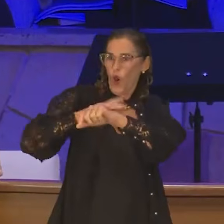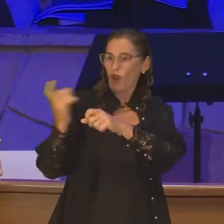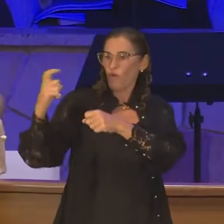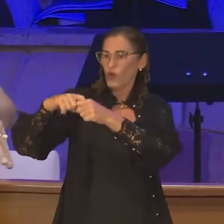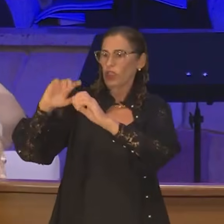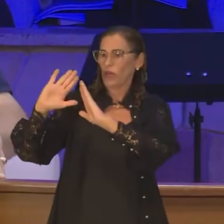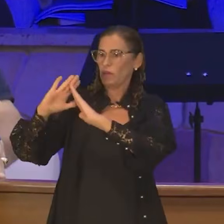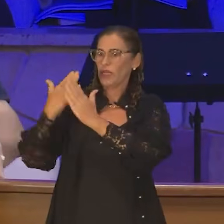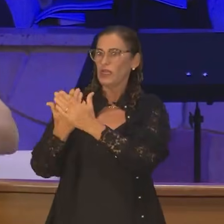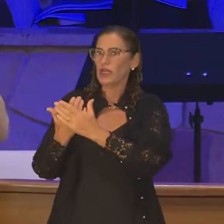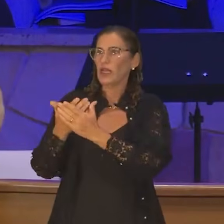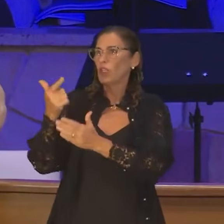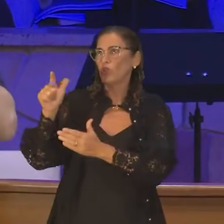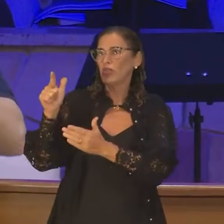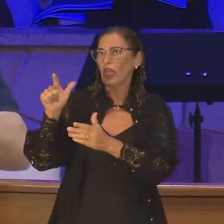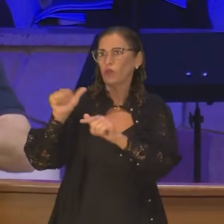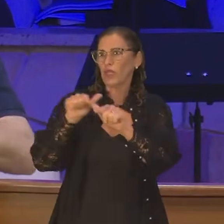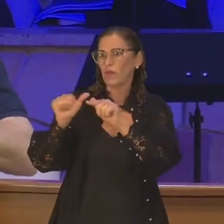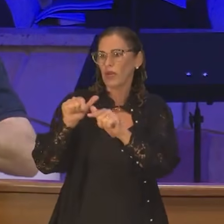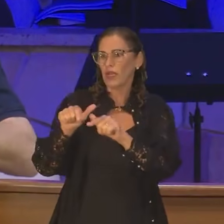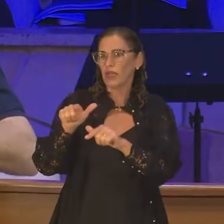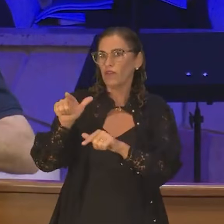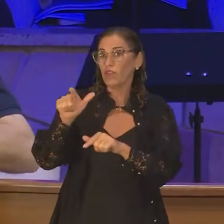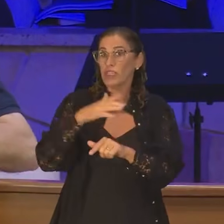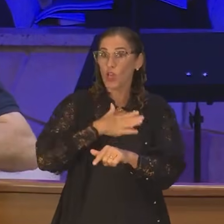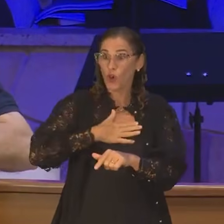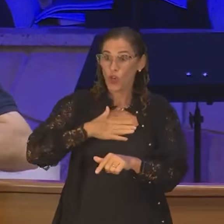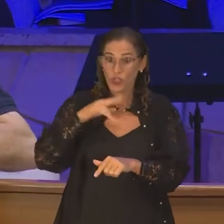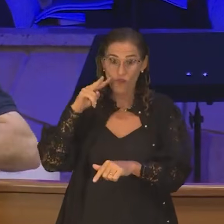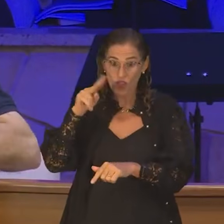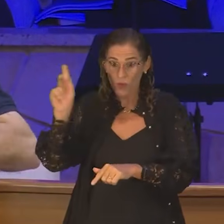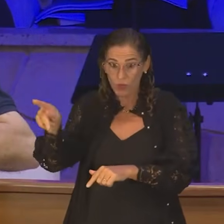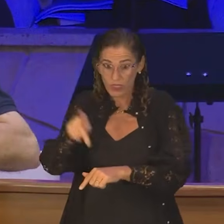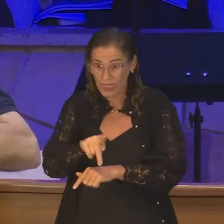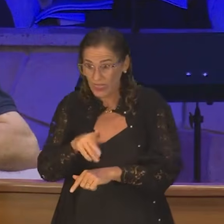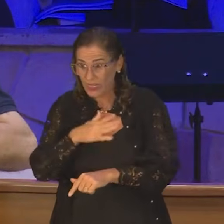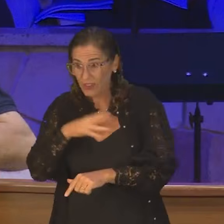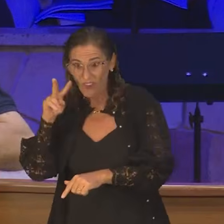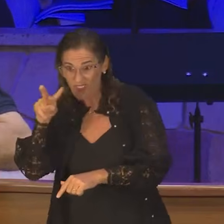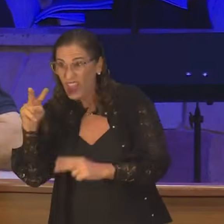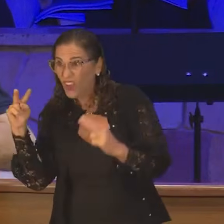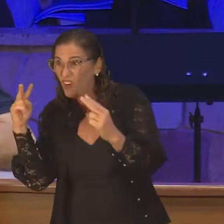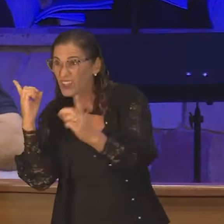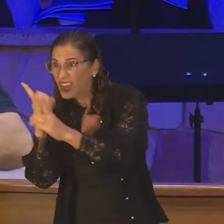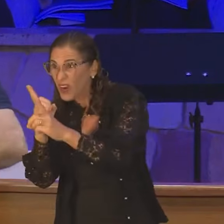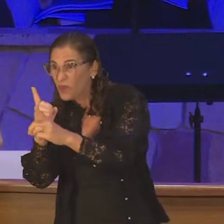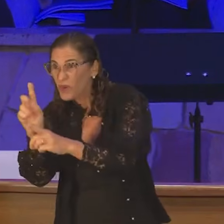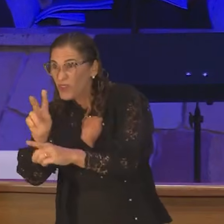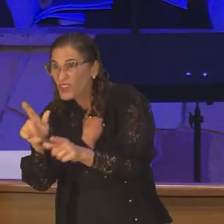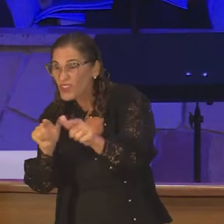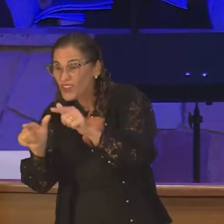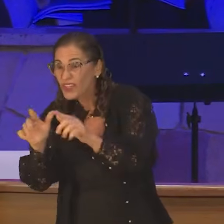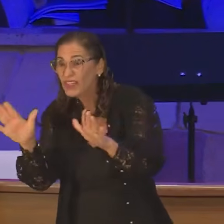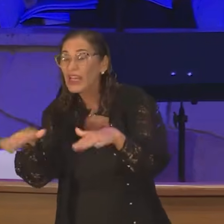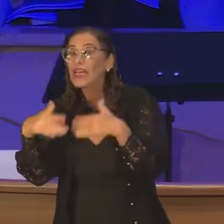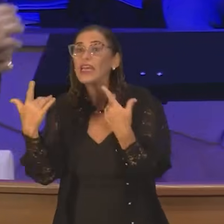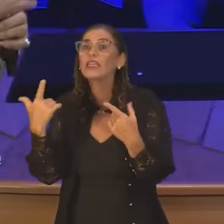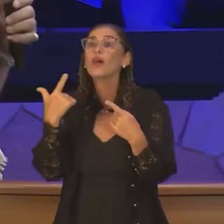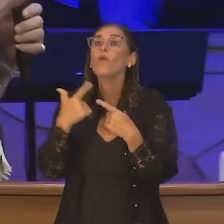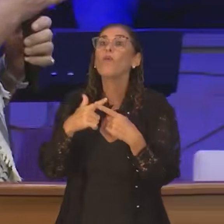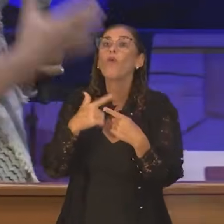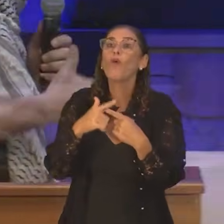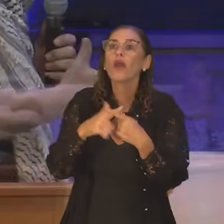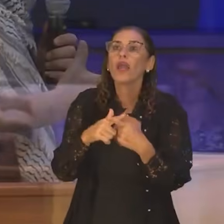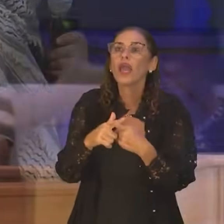para a escola, sem fazer a tarefa. Você gostaria de ver esse professor? Não? Então, por que